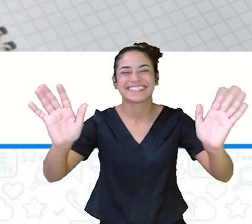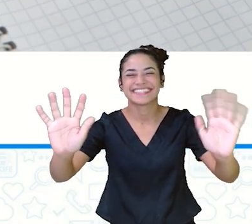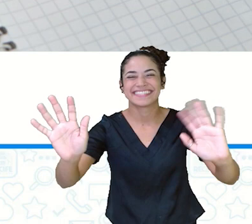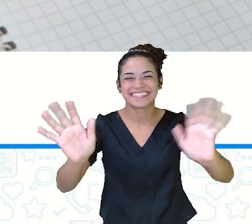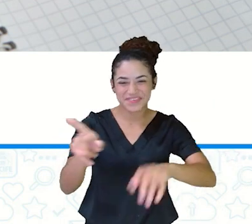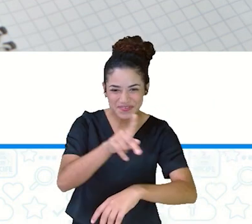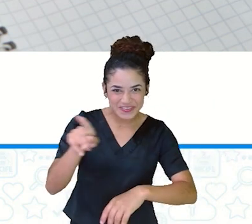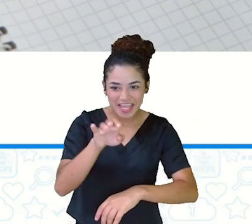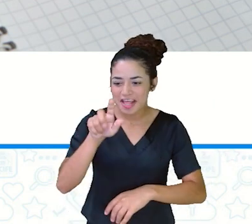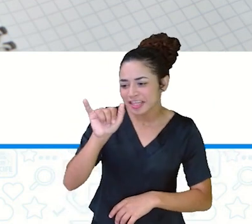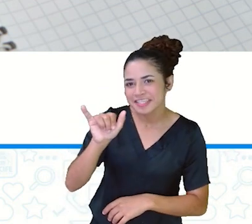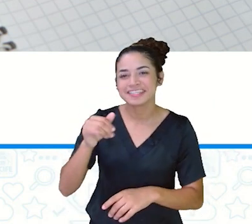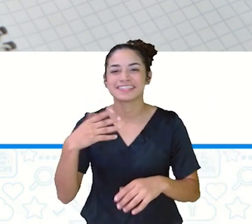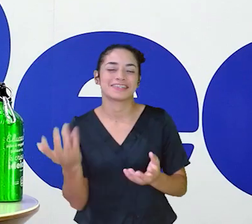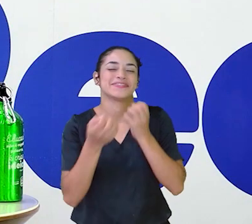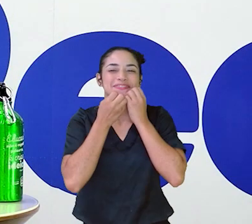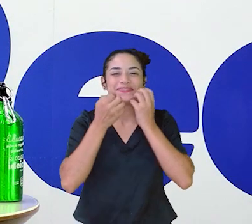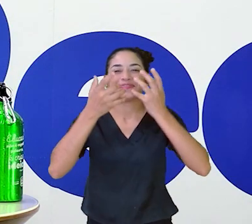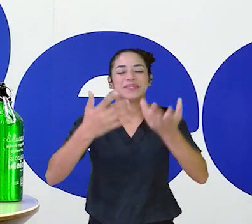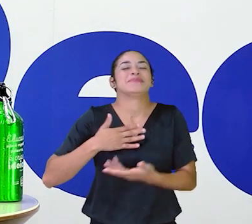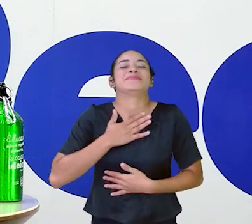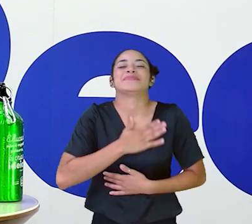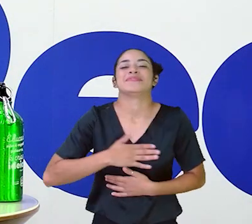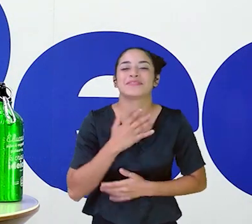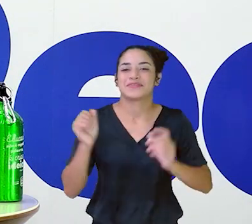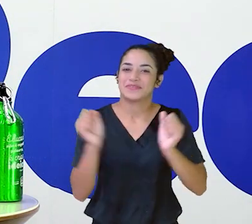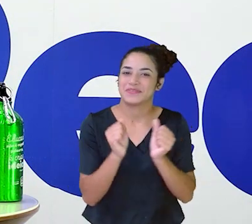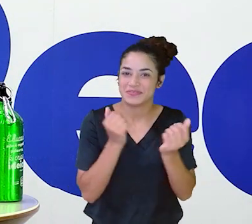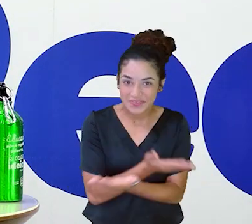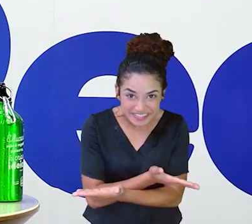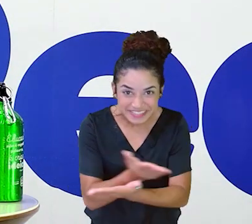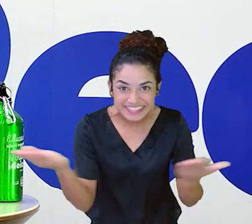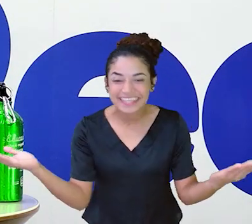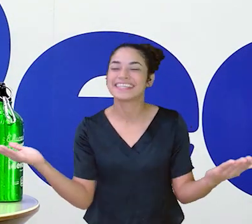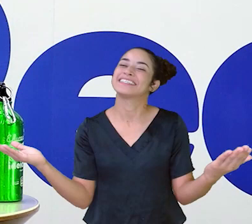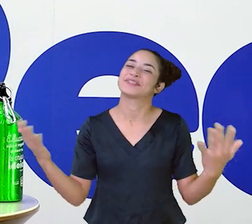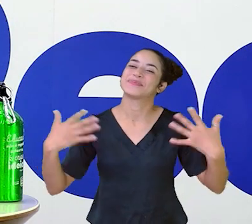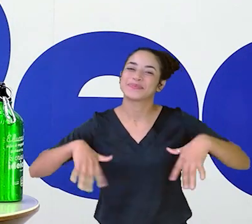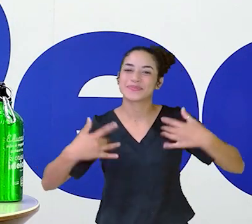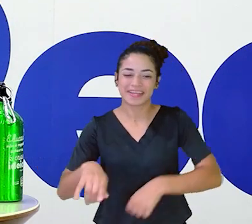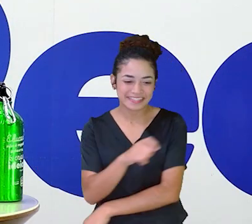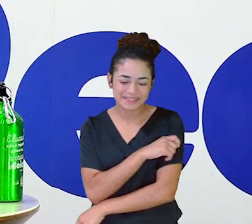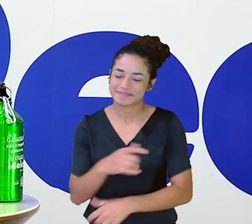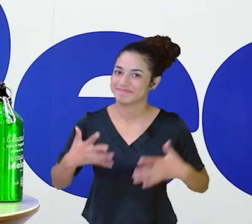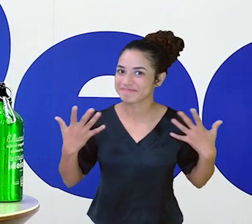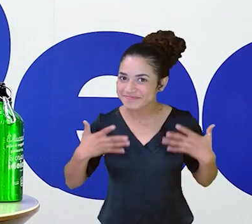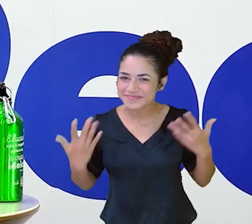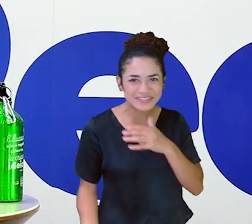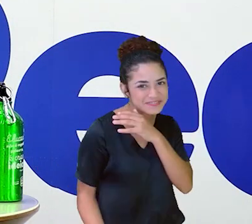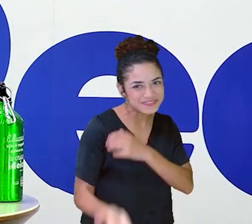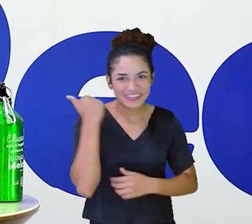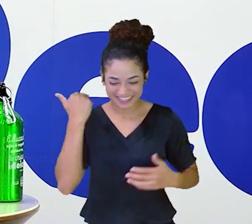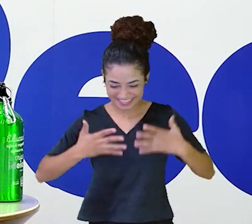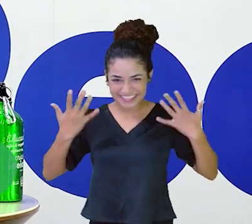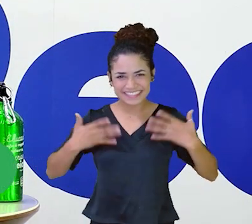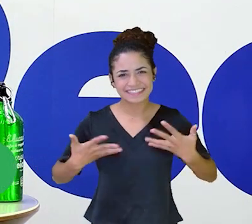Olá, professora Eli. É sempre um prazer estar aqui com vocês. Aí, estudantes animados, então vamos ser